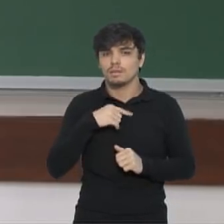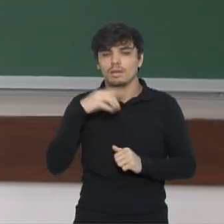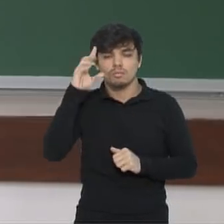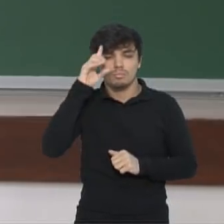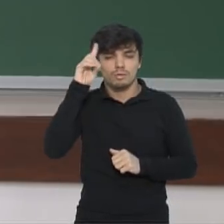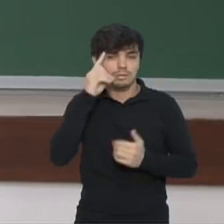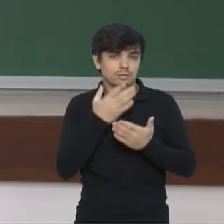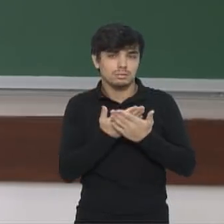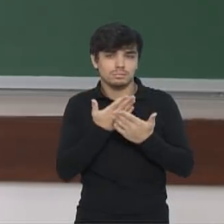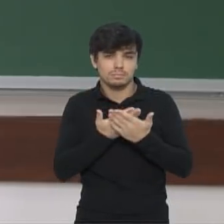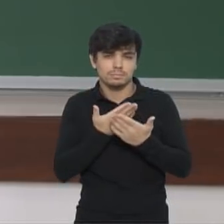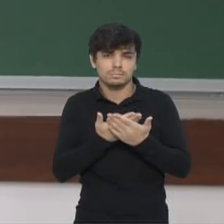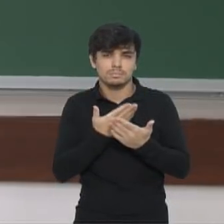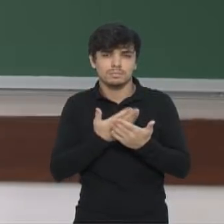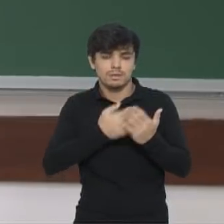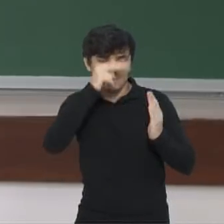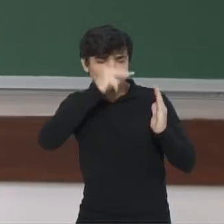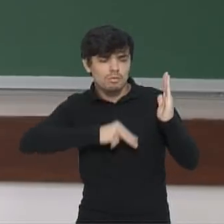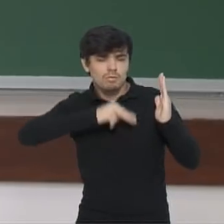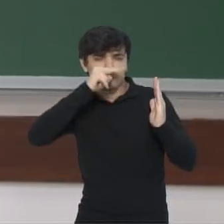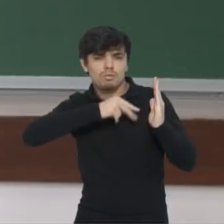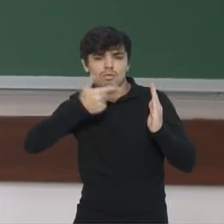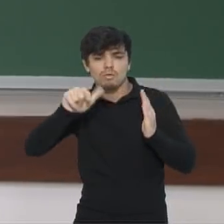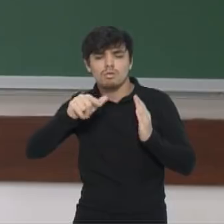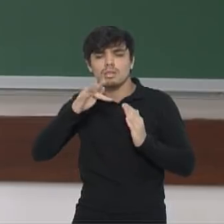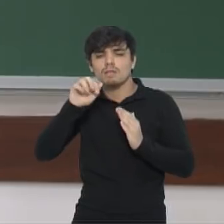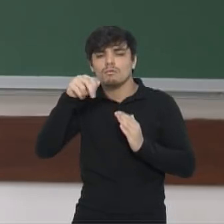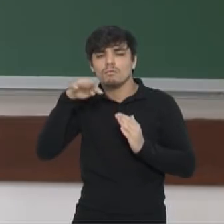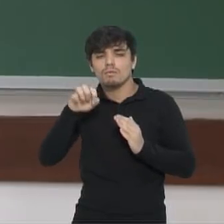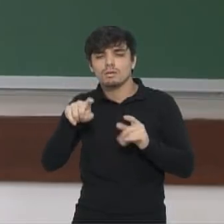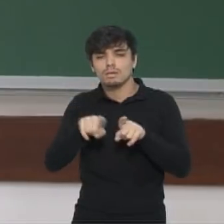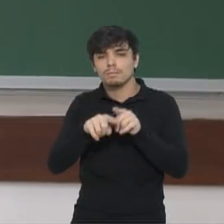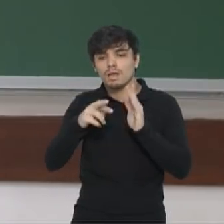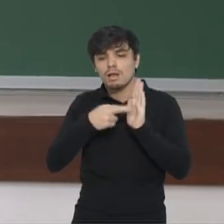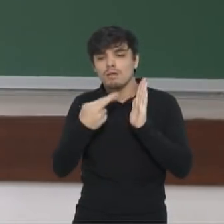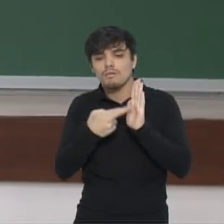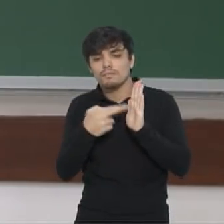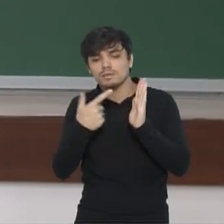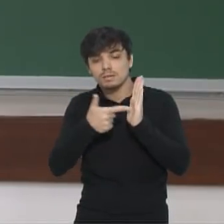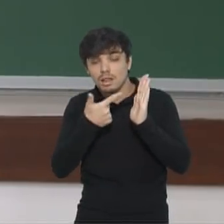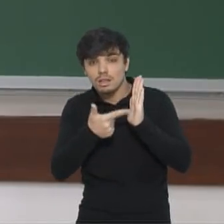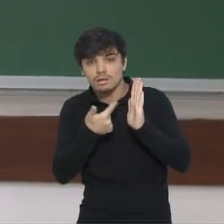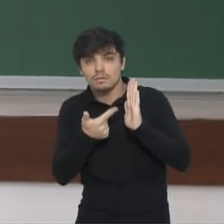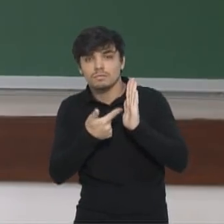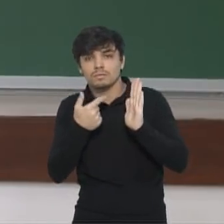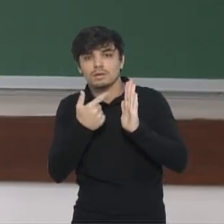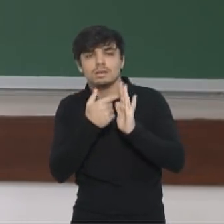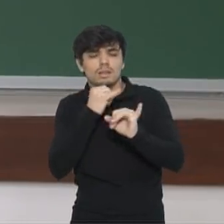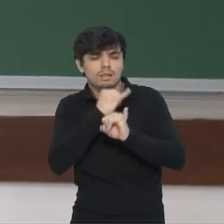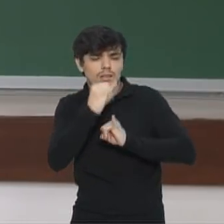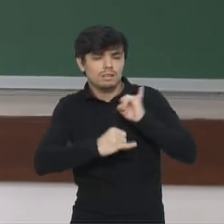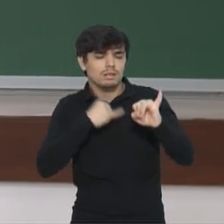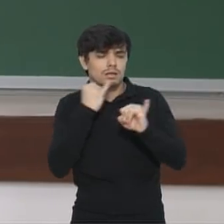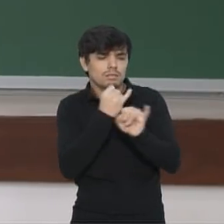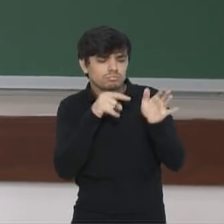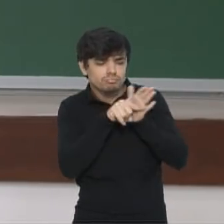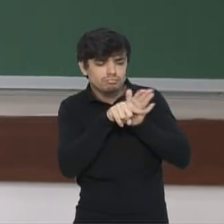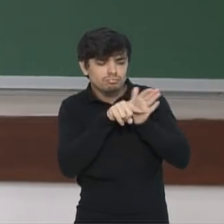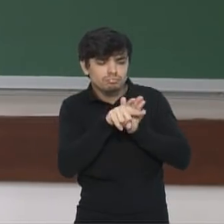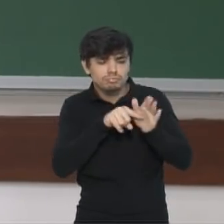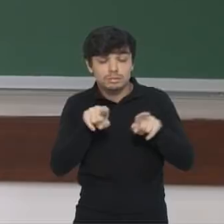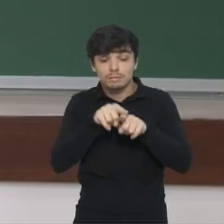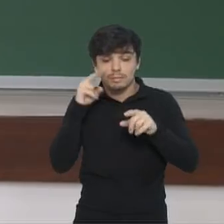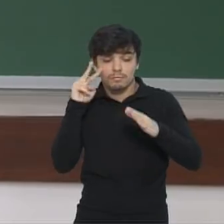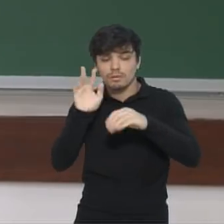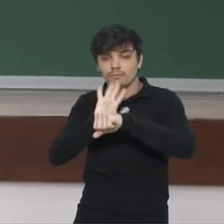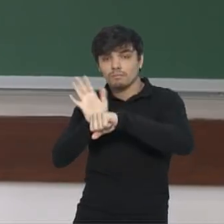de estudo, ler outras fontes como revistas, ler livros, sites na internet e também apreciar